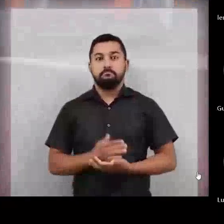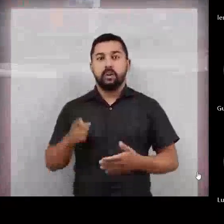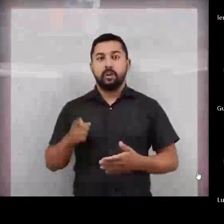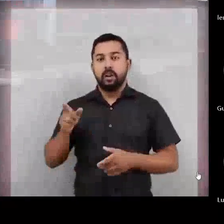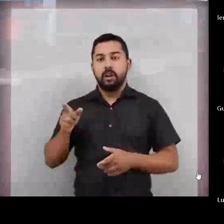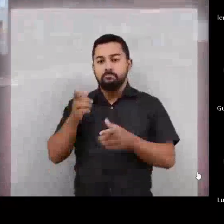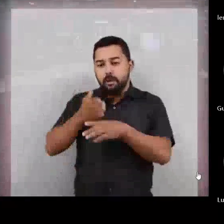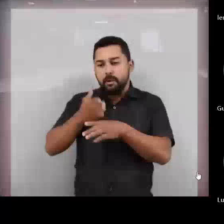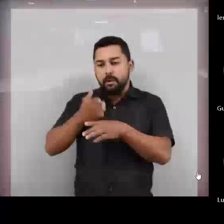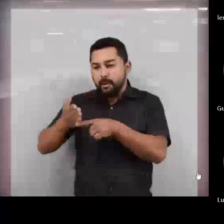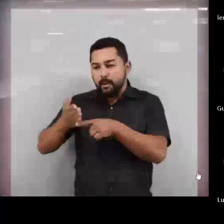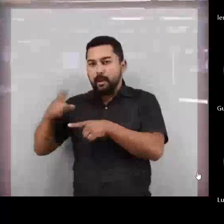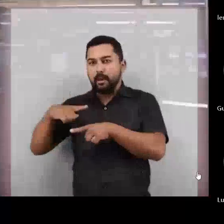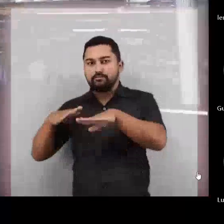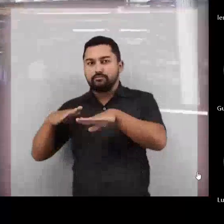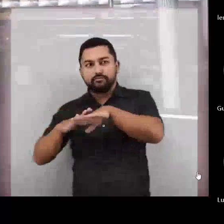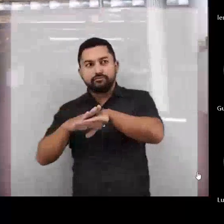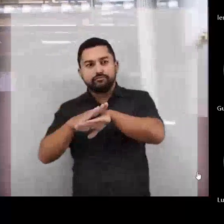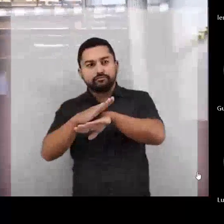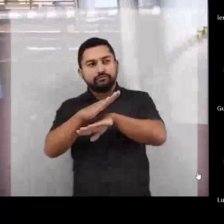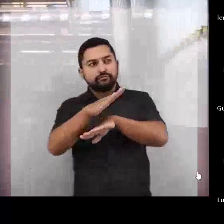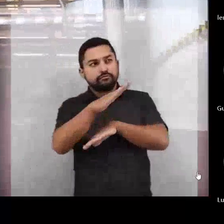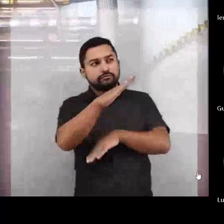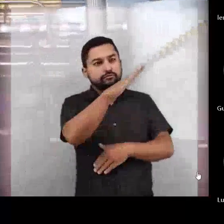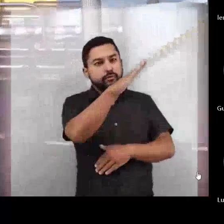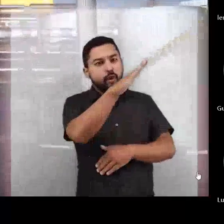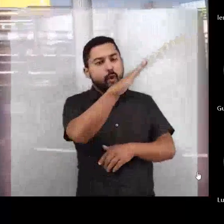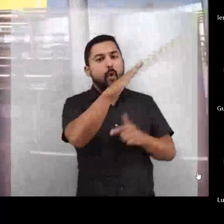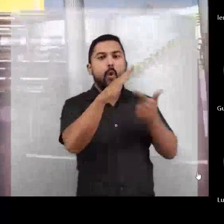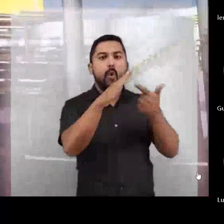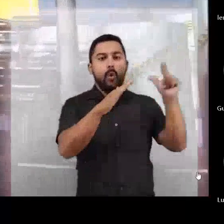Através de esteiras, os cavacos são levados até um digestor.